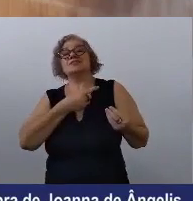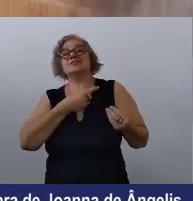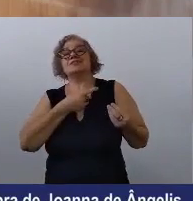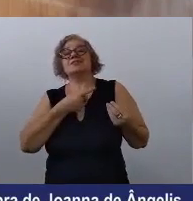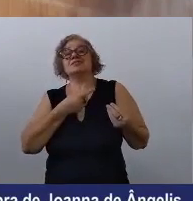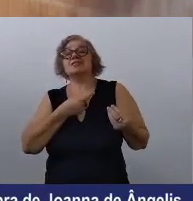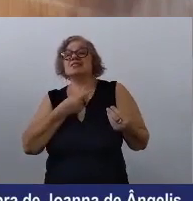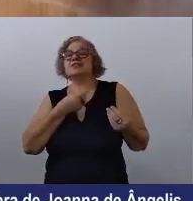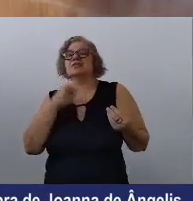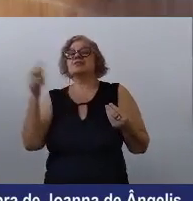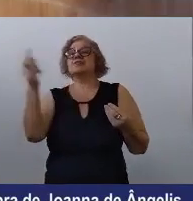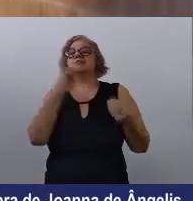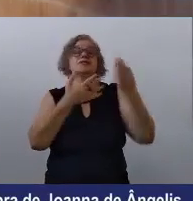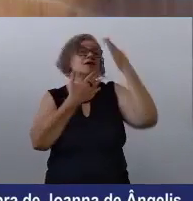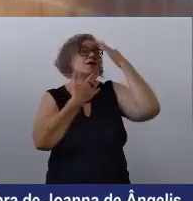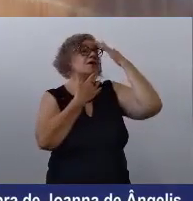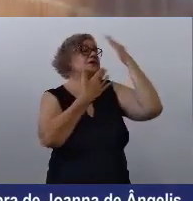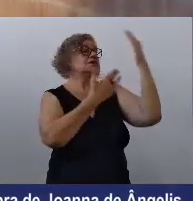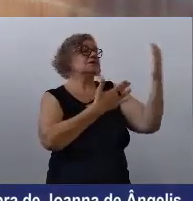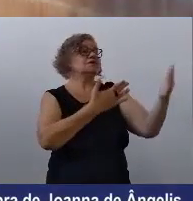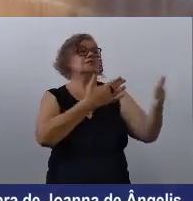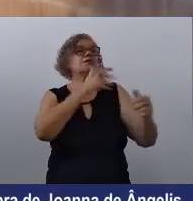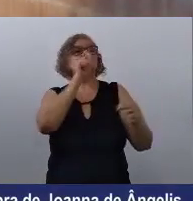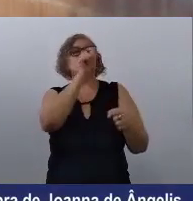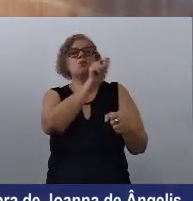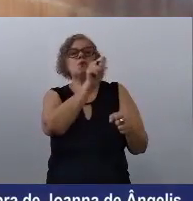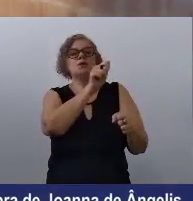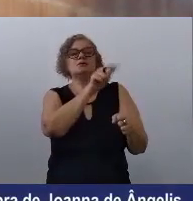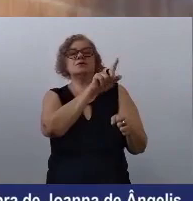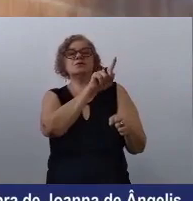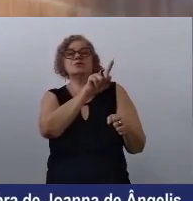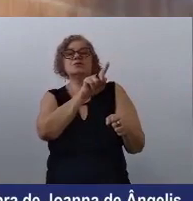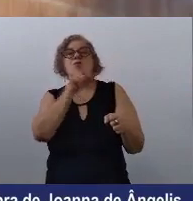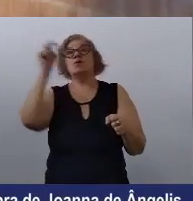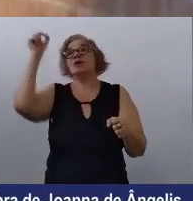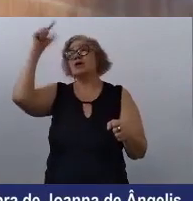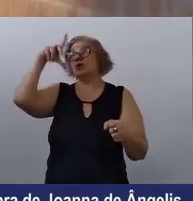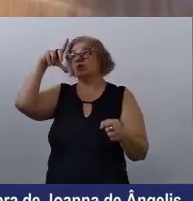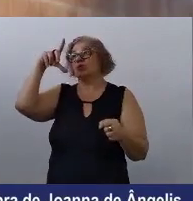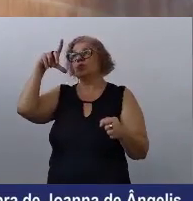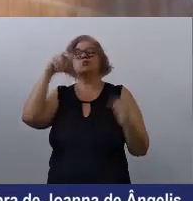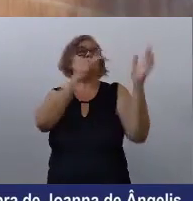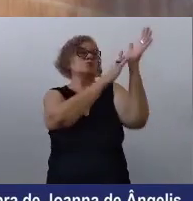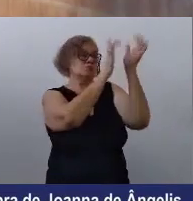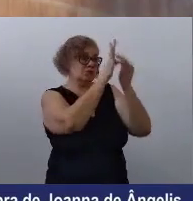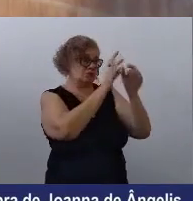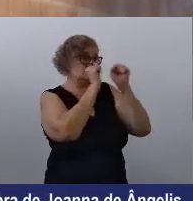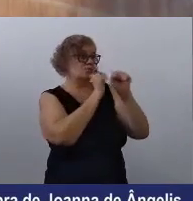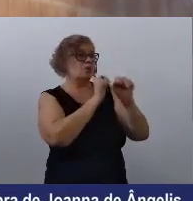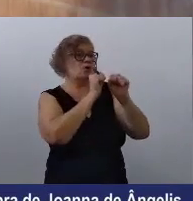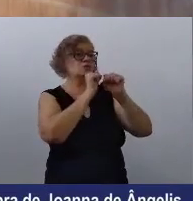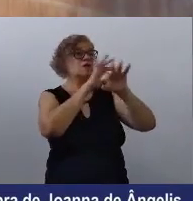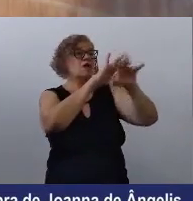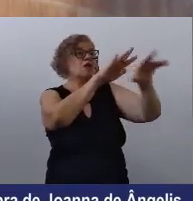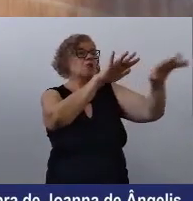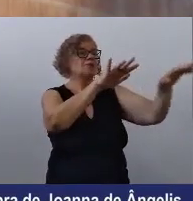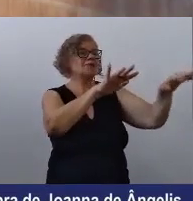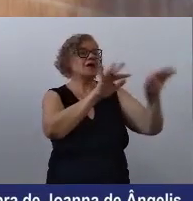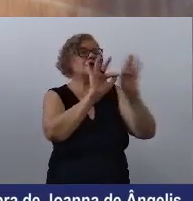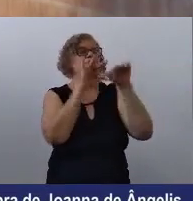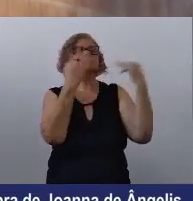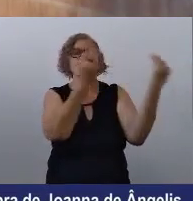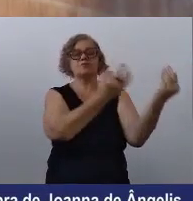E agradecemos ao Anderson que a luz do Cristo possa iluminar a sua vida e a sua família. Vamos